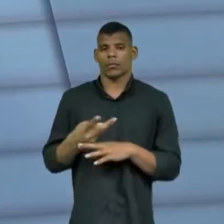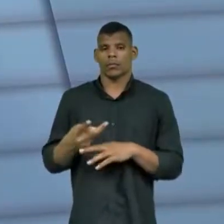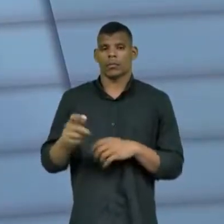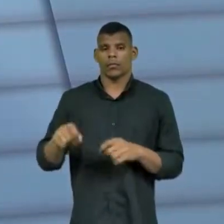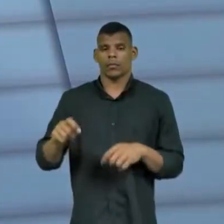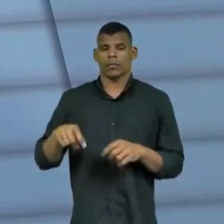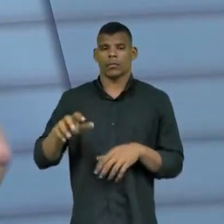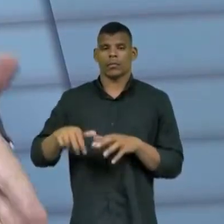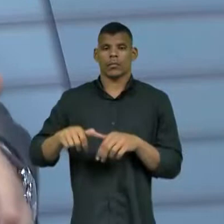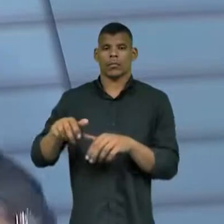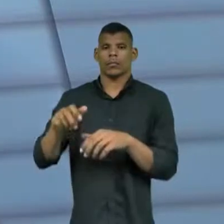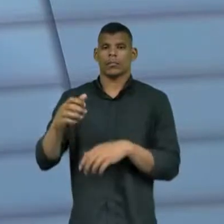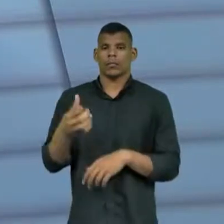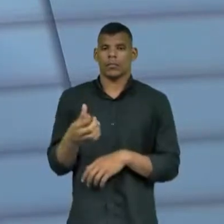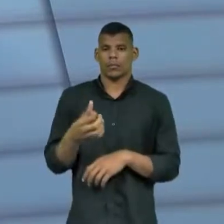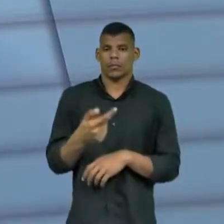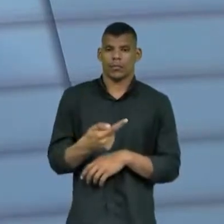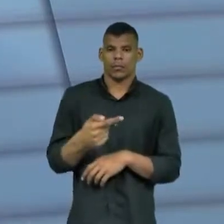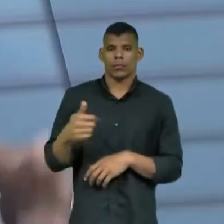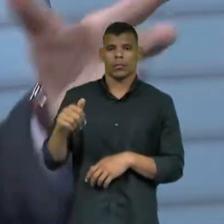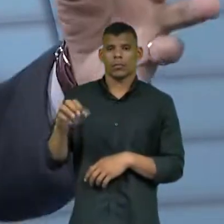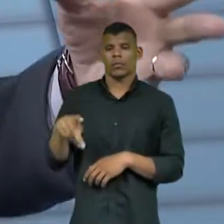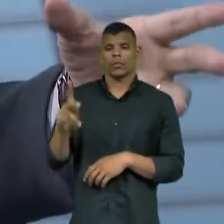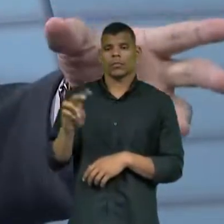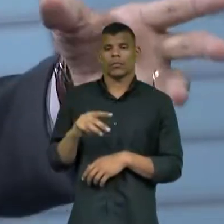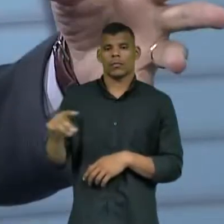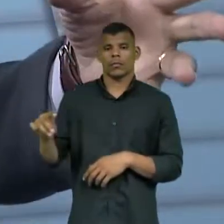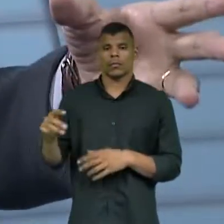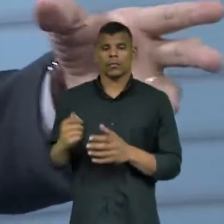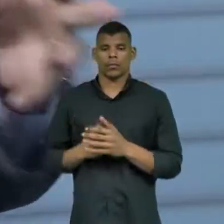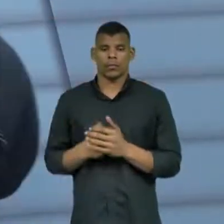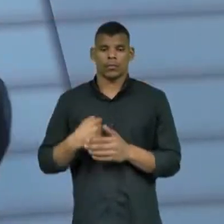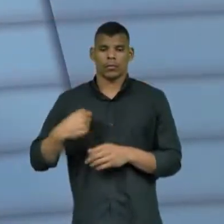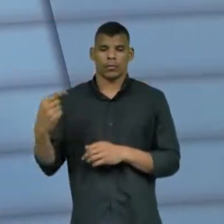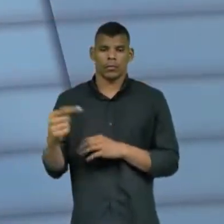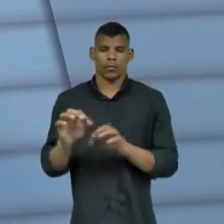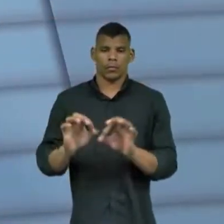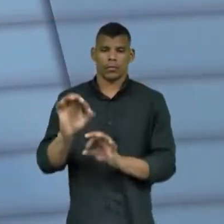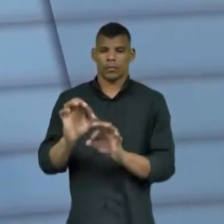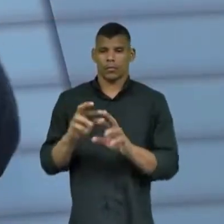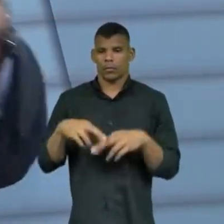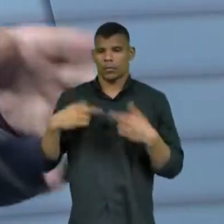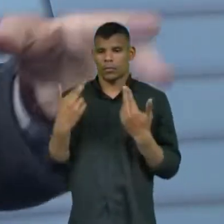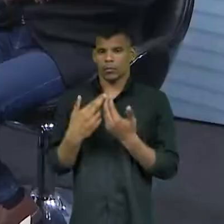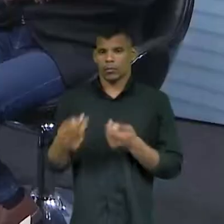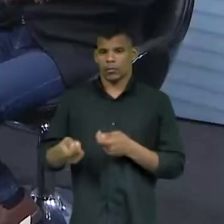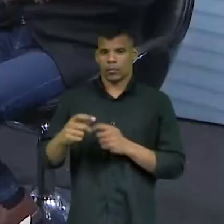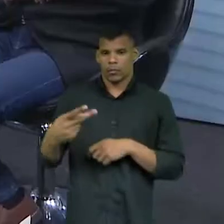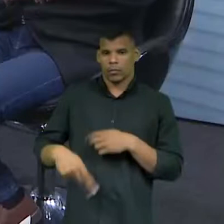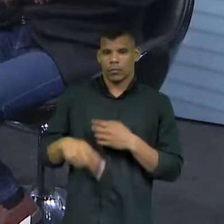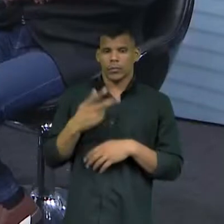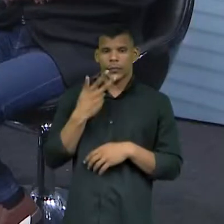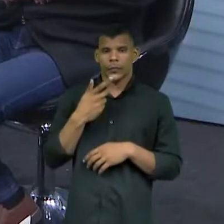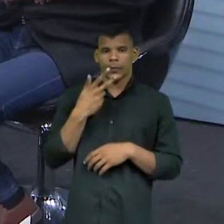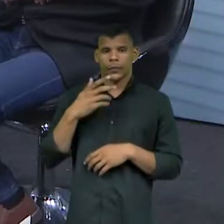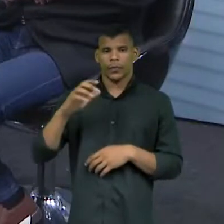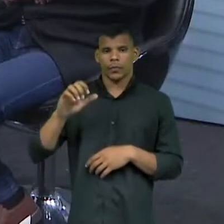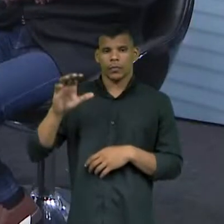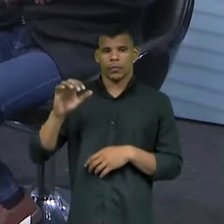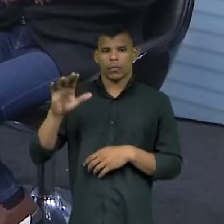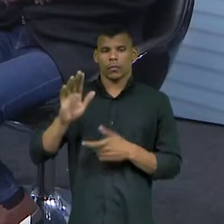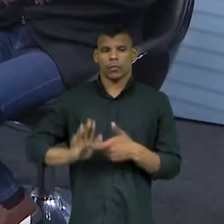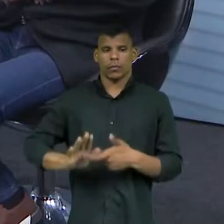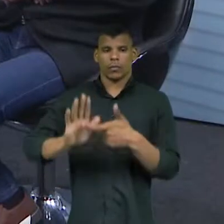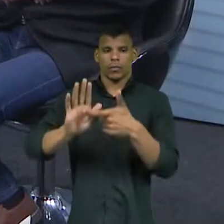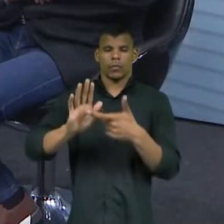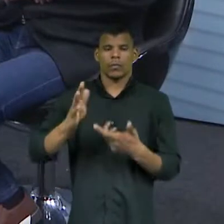6, 7, 10 quilômetros os peixes. Então, isso a gente fez reunião com os pescadores de Fortaleza, Caucaia e São Gonçalo para mostrar também